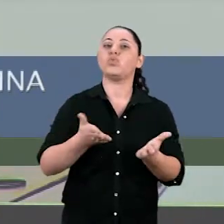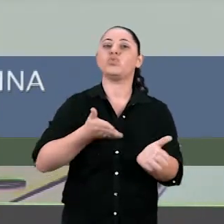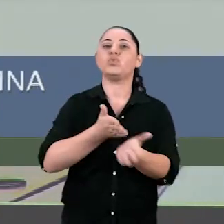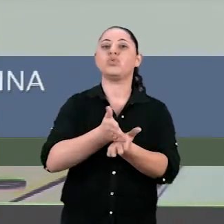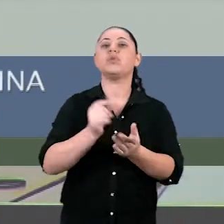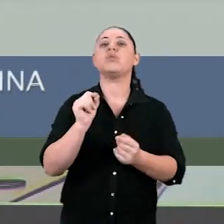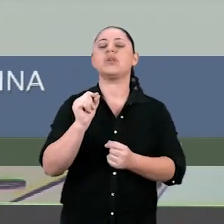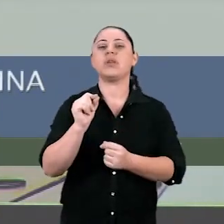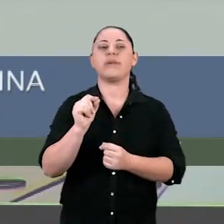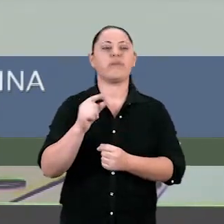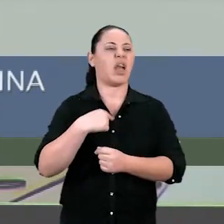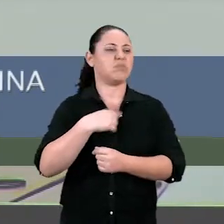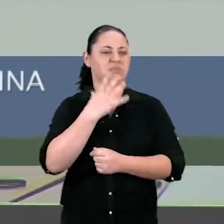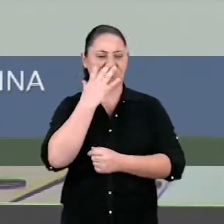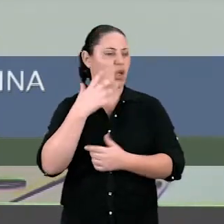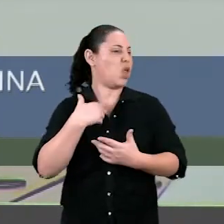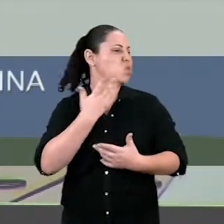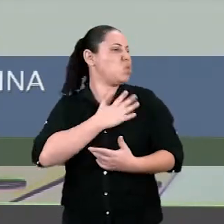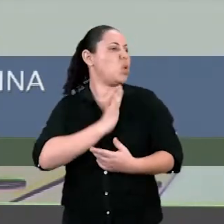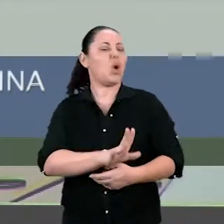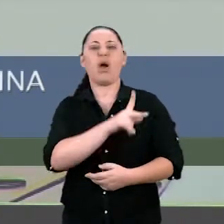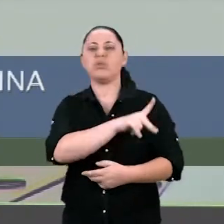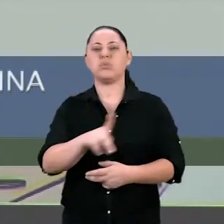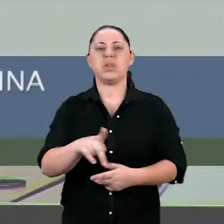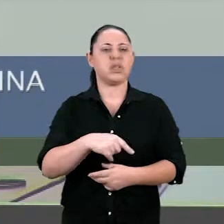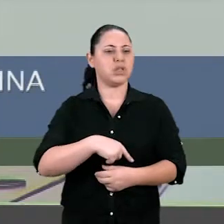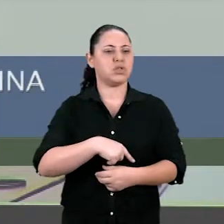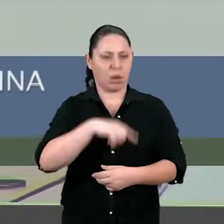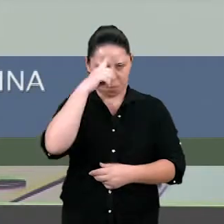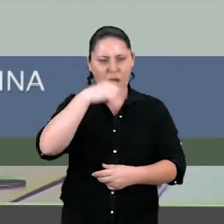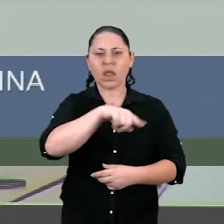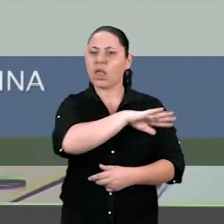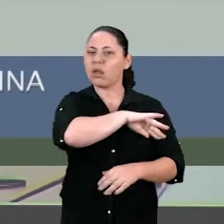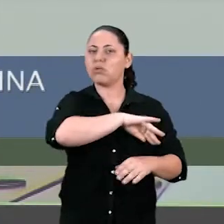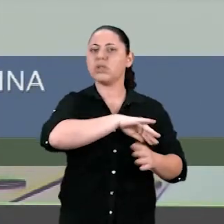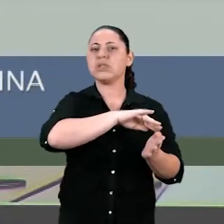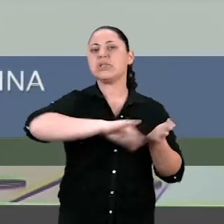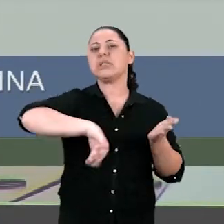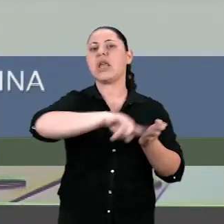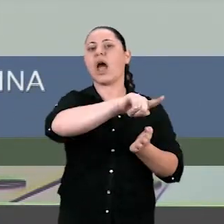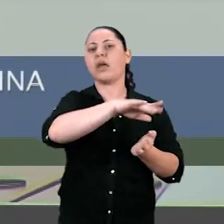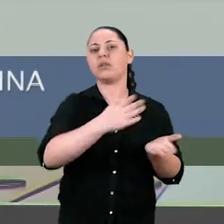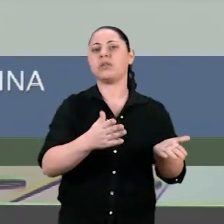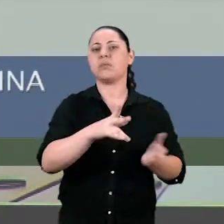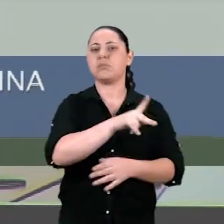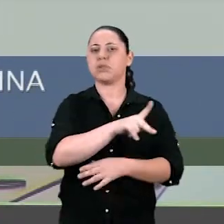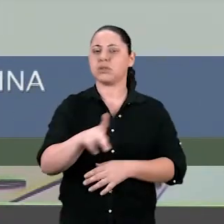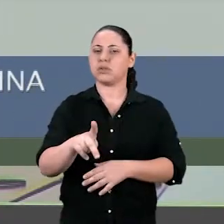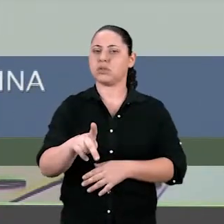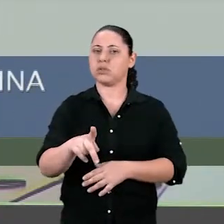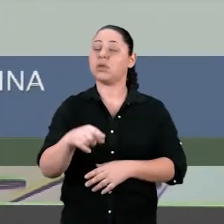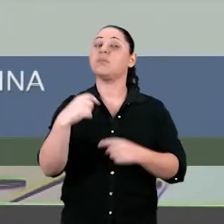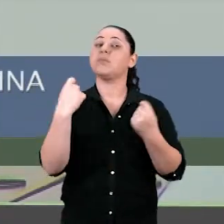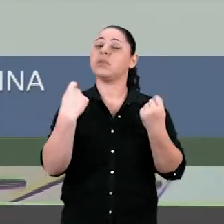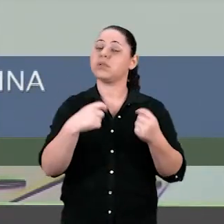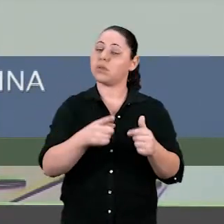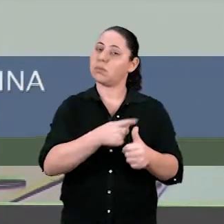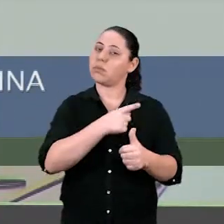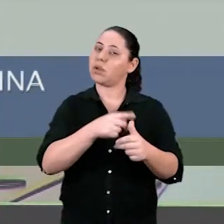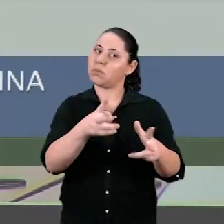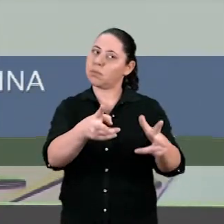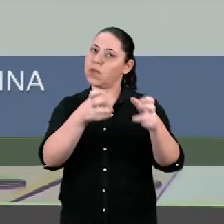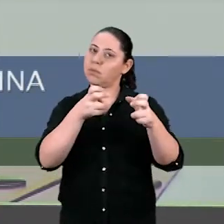primeiro a renúncia ou o impeachment de um novo presidente, sem perceber que a gente está aqui falando, né, da separação de poderes, da